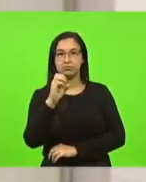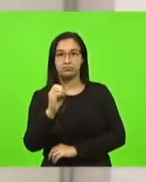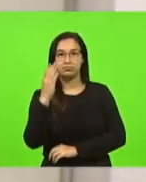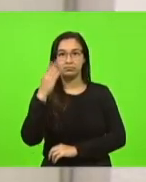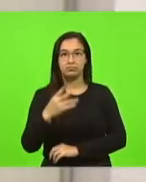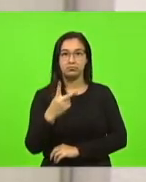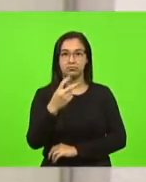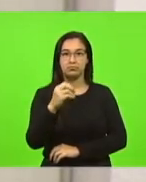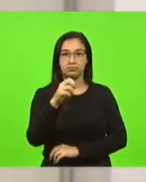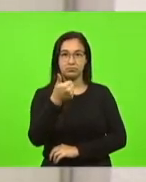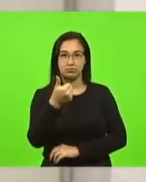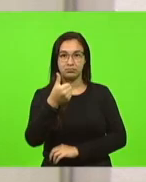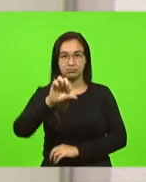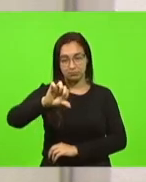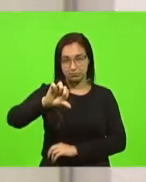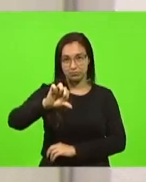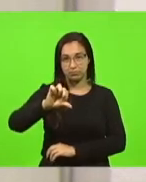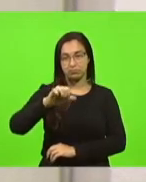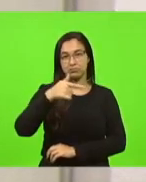380/2019 e